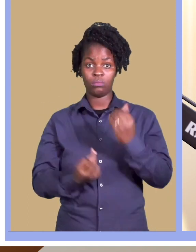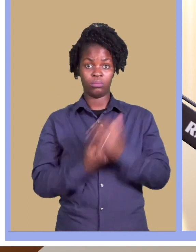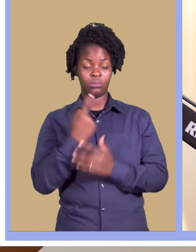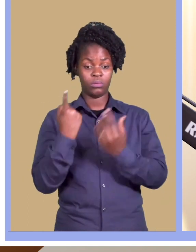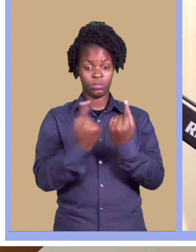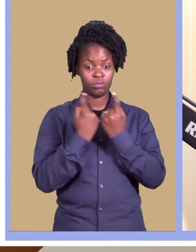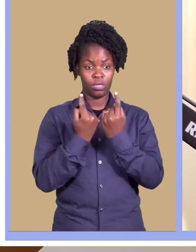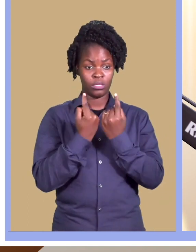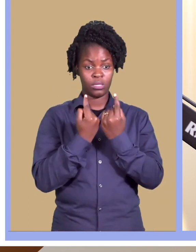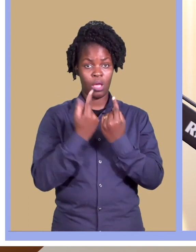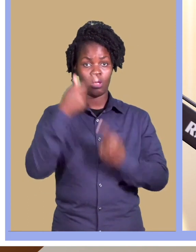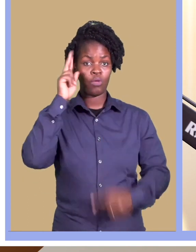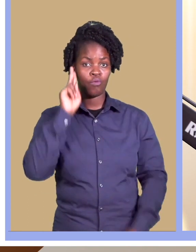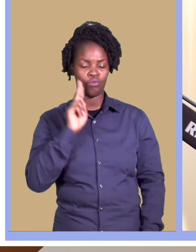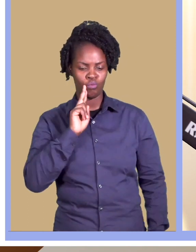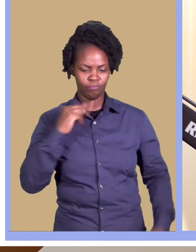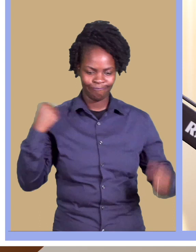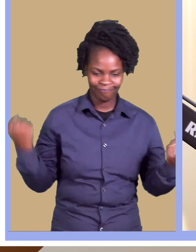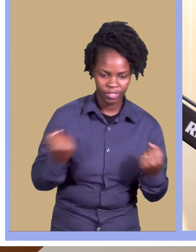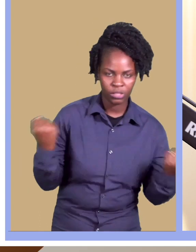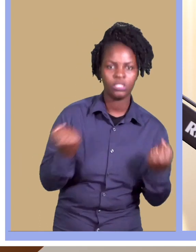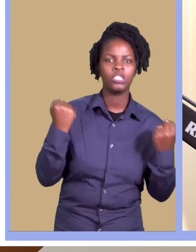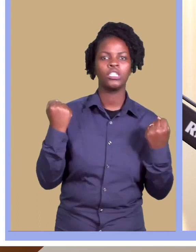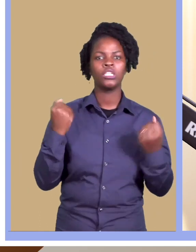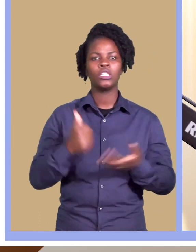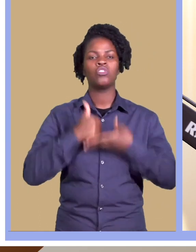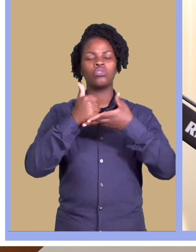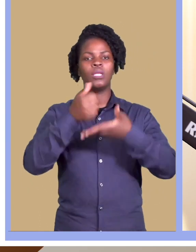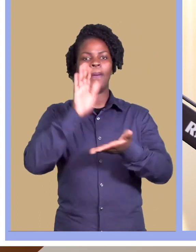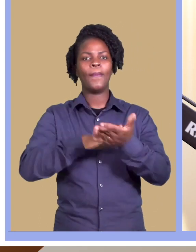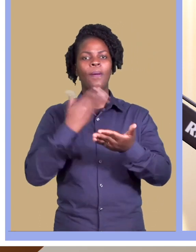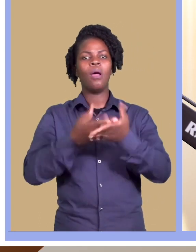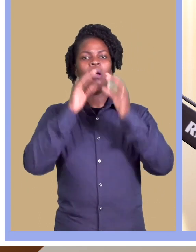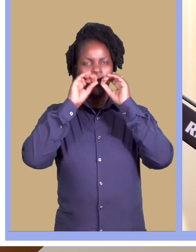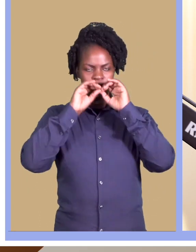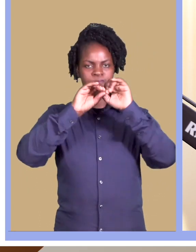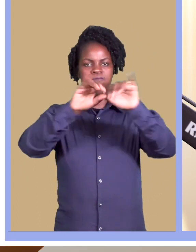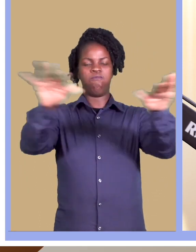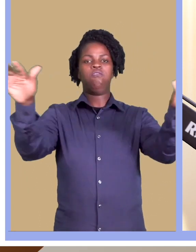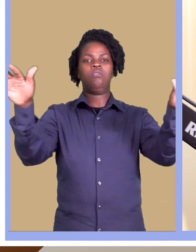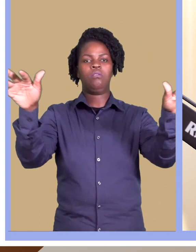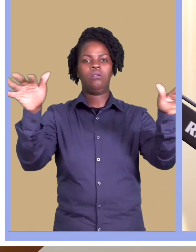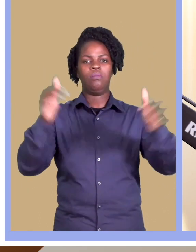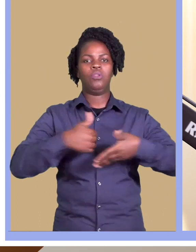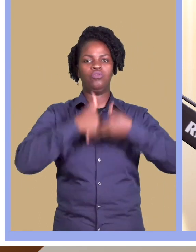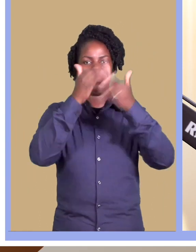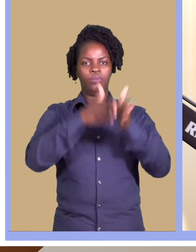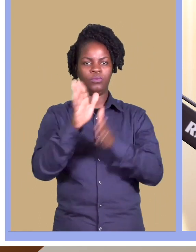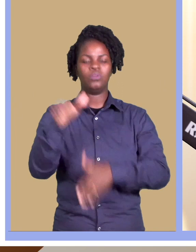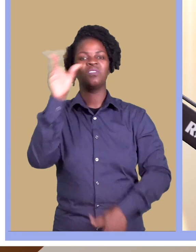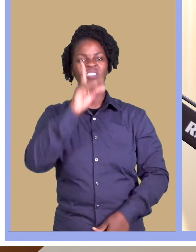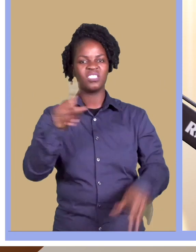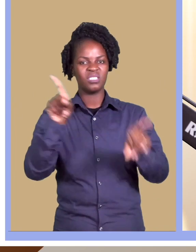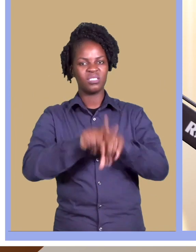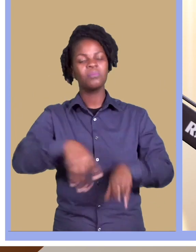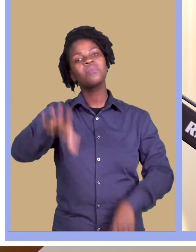fazer. Em divulgar a informação em formatos mais acessíveis para que pessoas com deficiência também compreendam o que é que